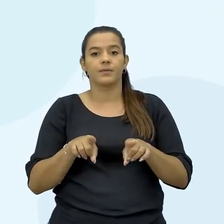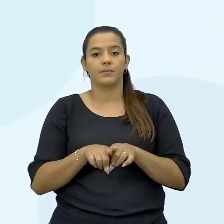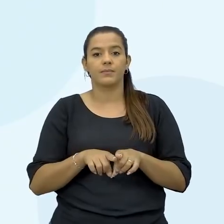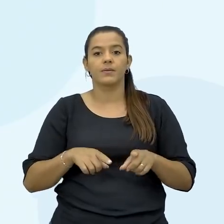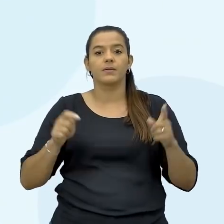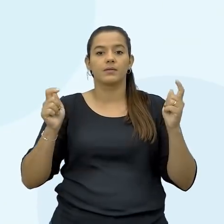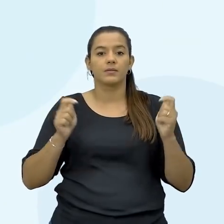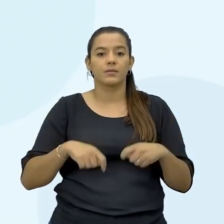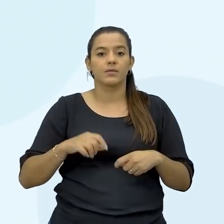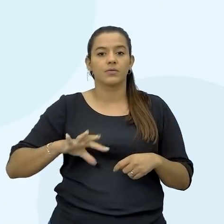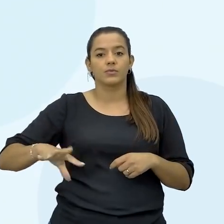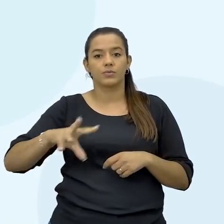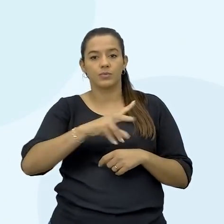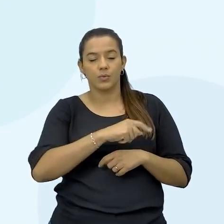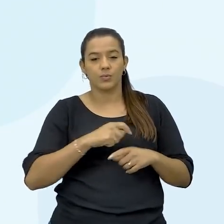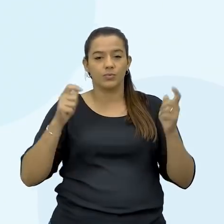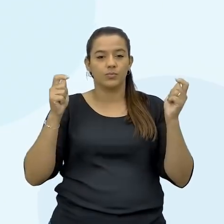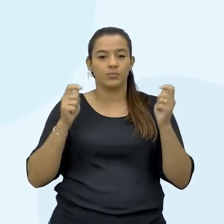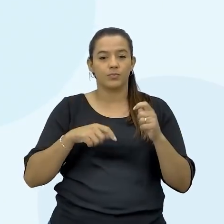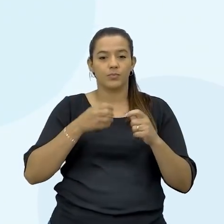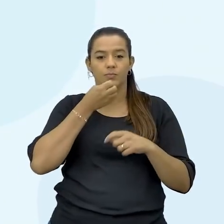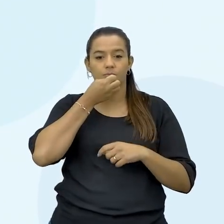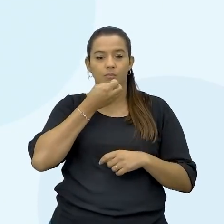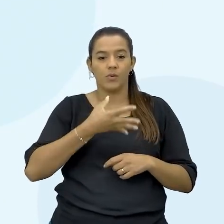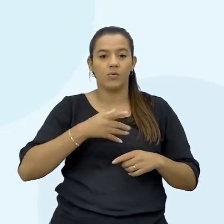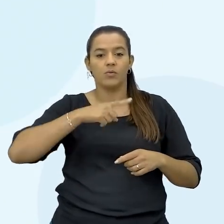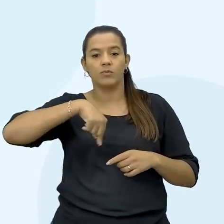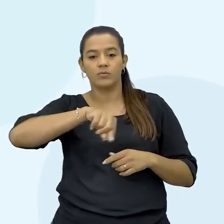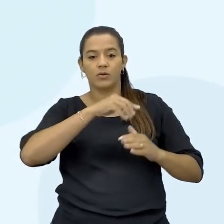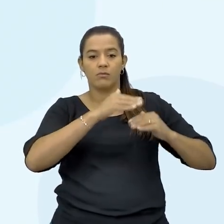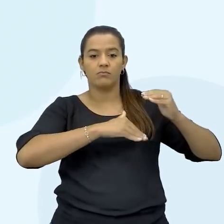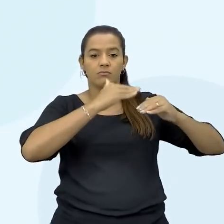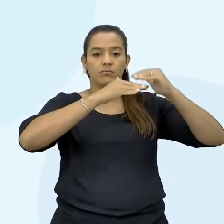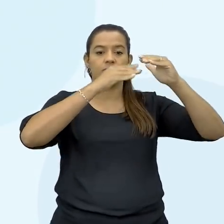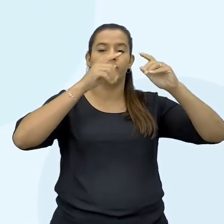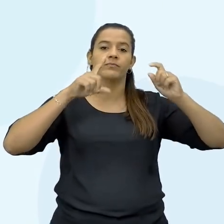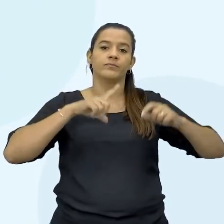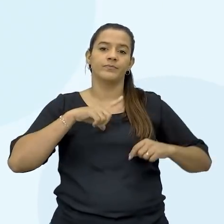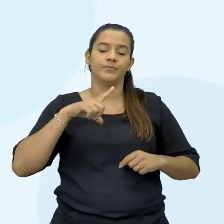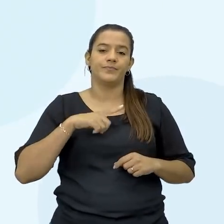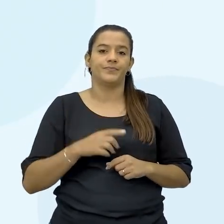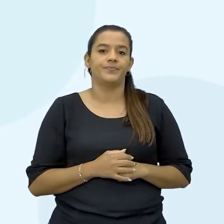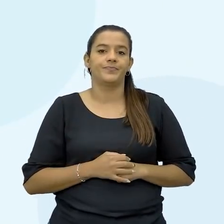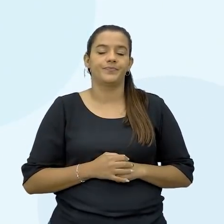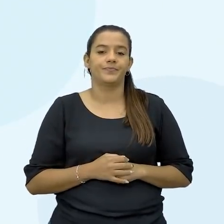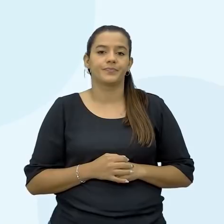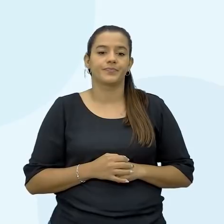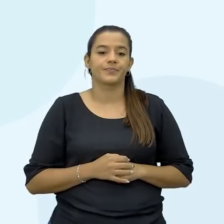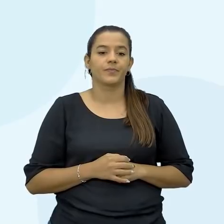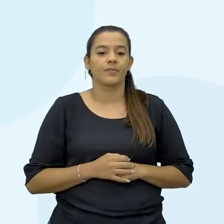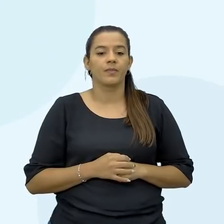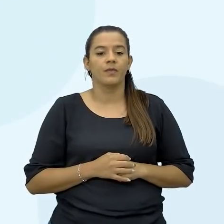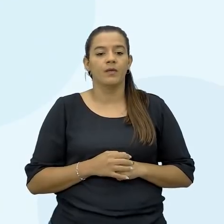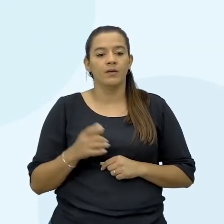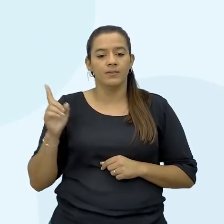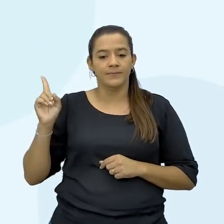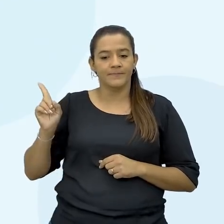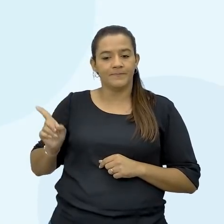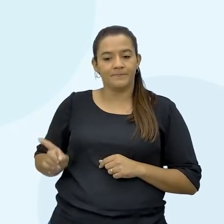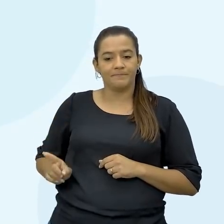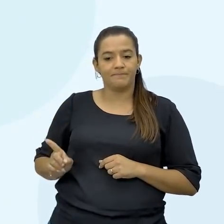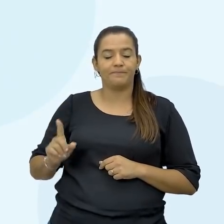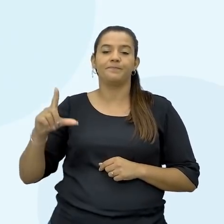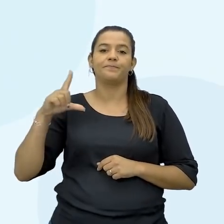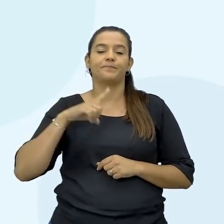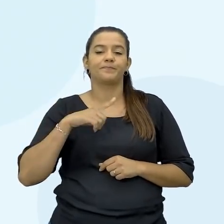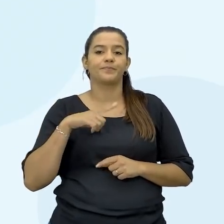práticas docentes efetivamente desenvolvidas. Próximo slide, por favor. Então, nós vamos